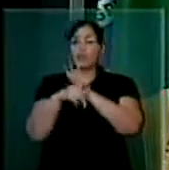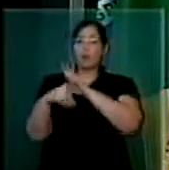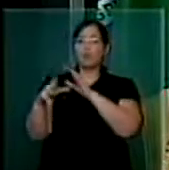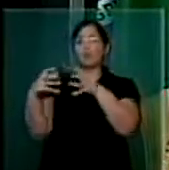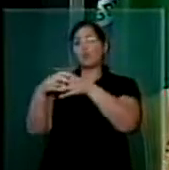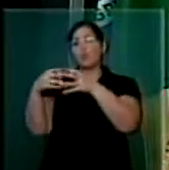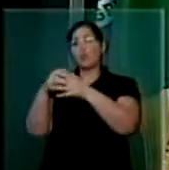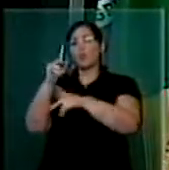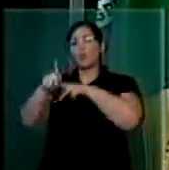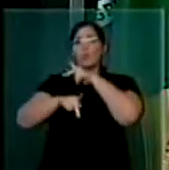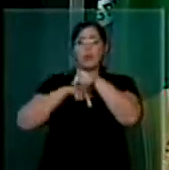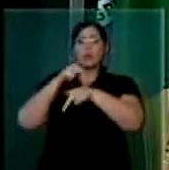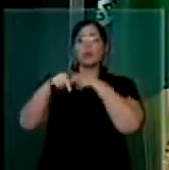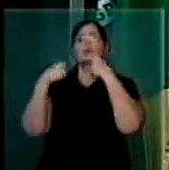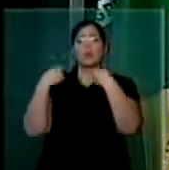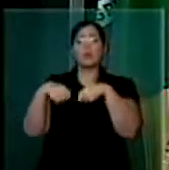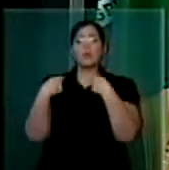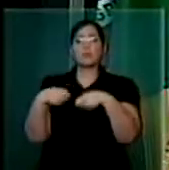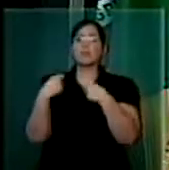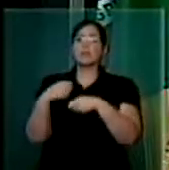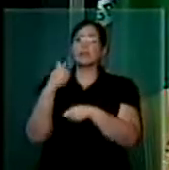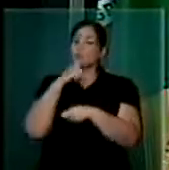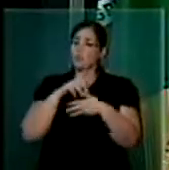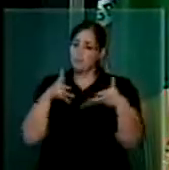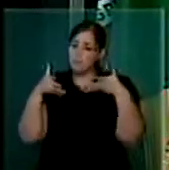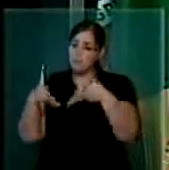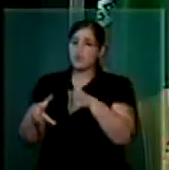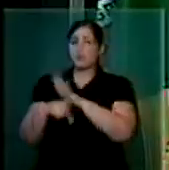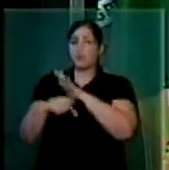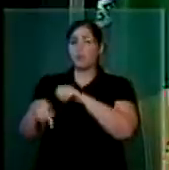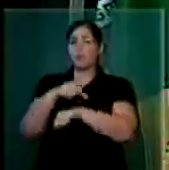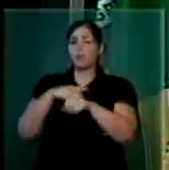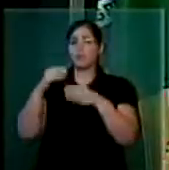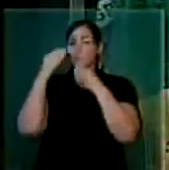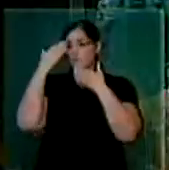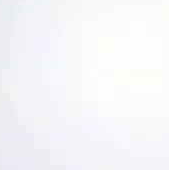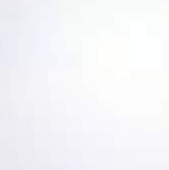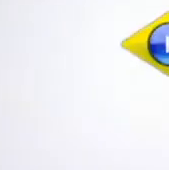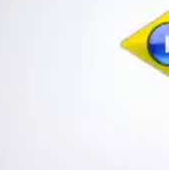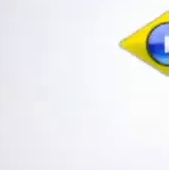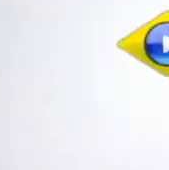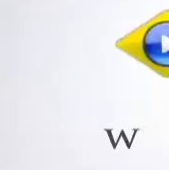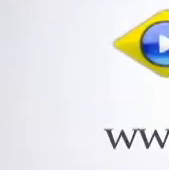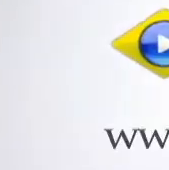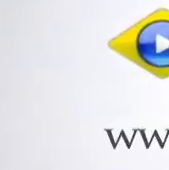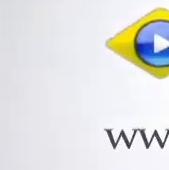geração, àquelas pessoas que precisam de fazer parte dessa nação. Muito obrigado, senhor presidente.